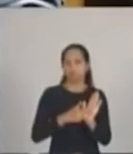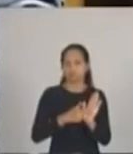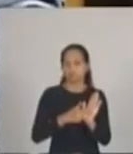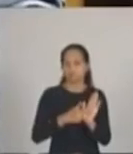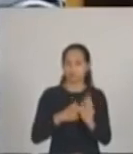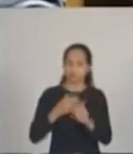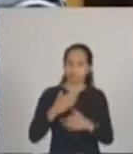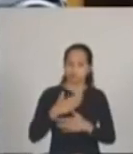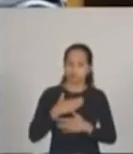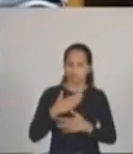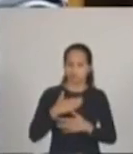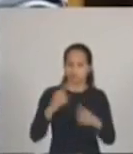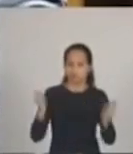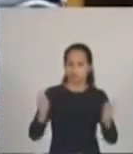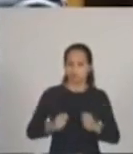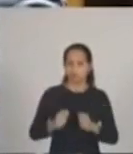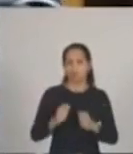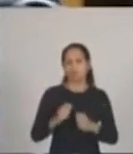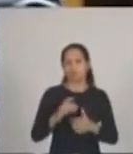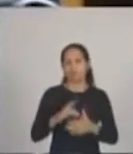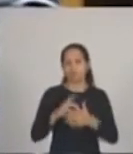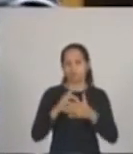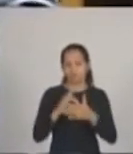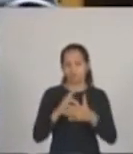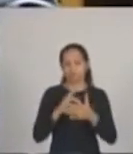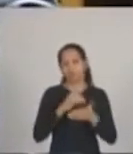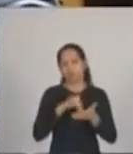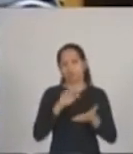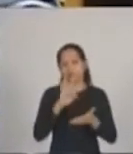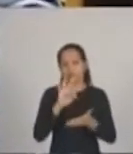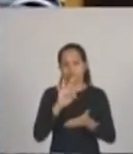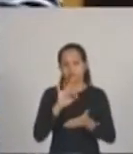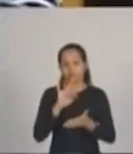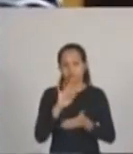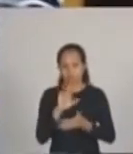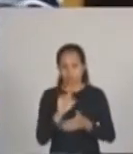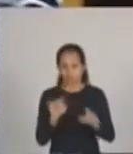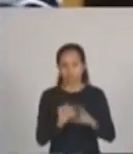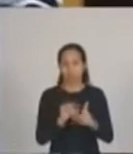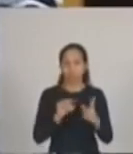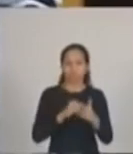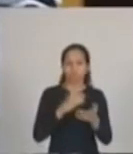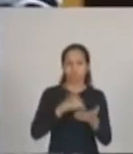meu respeito ao competente secretário Tiago Hoffmann e a sua equipe, à secretária